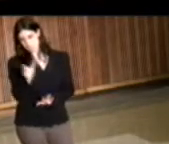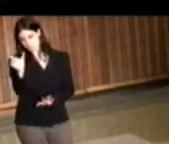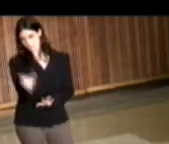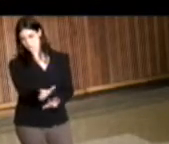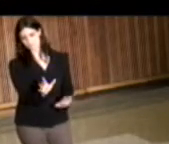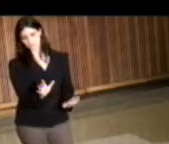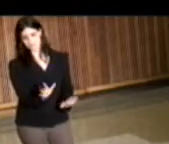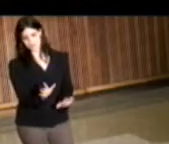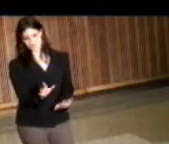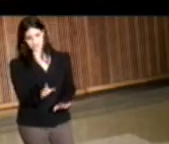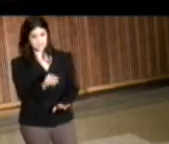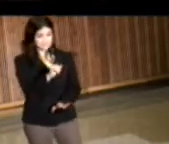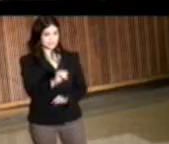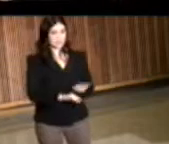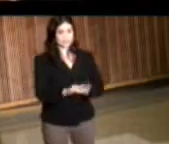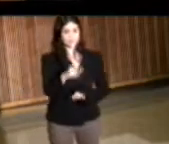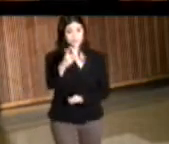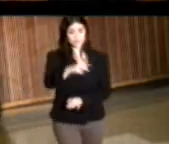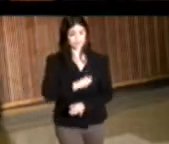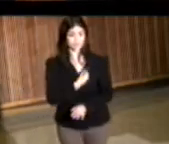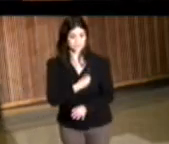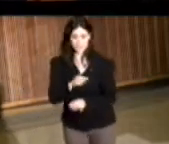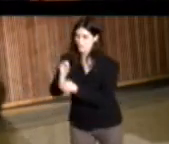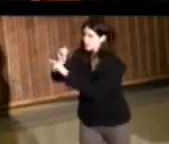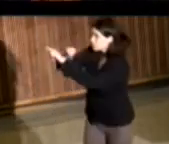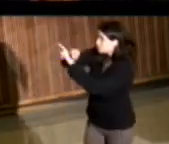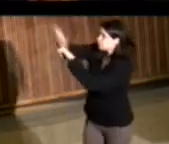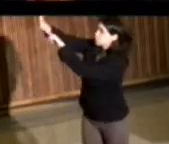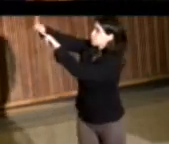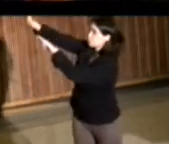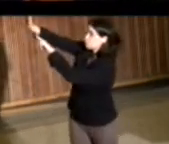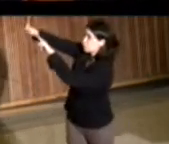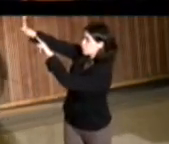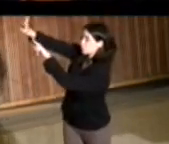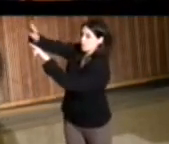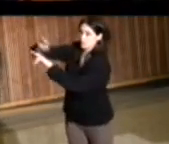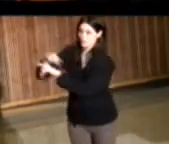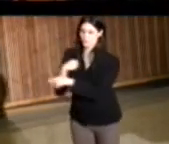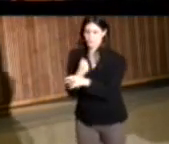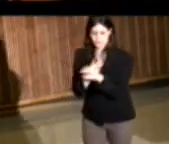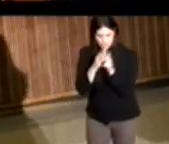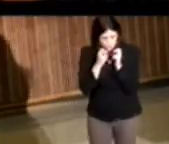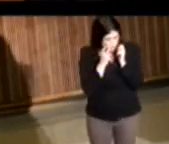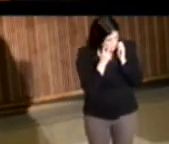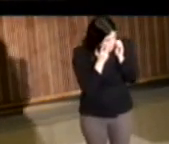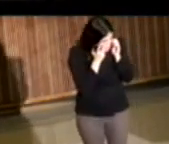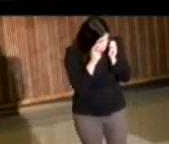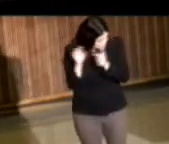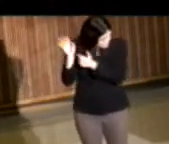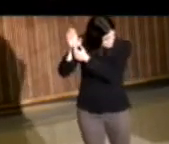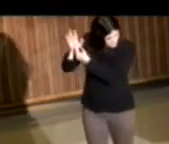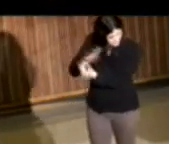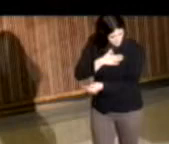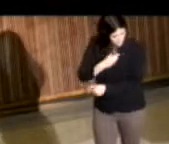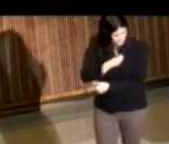passassem nesse telão aqui, você ia se esconder debaixo dessas cadeiras, porque só você sabe o que está no teu coração.